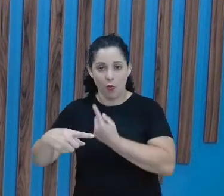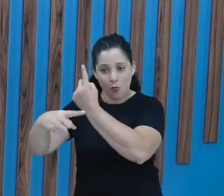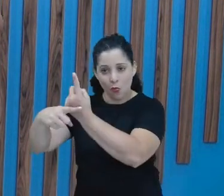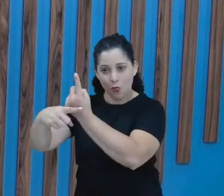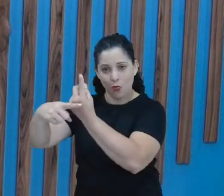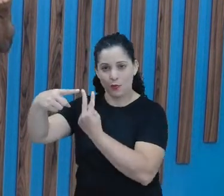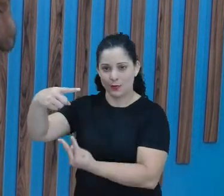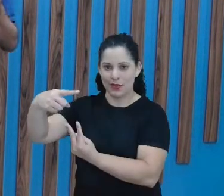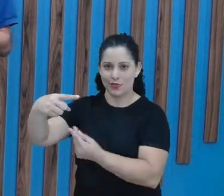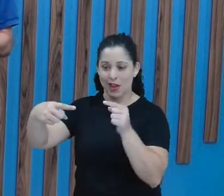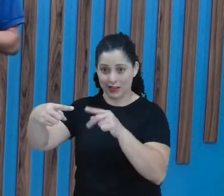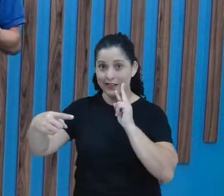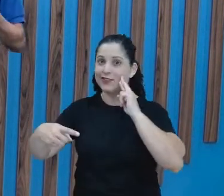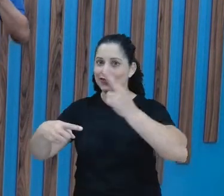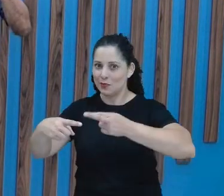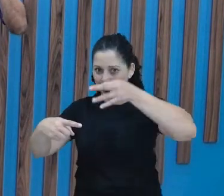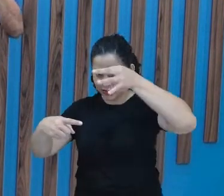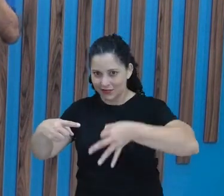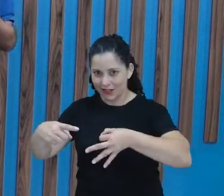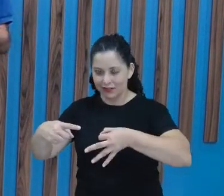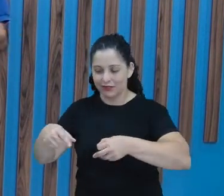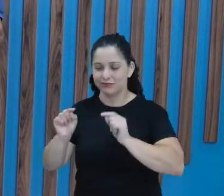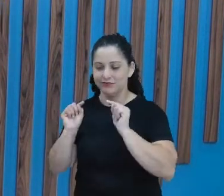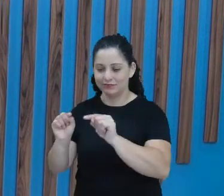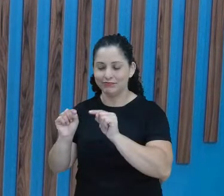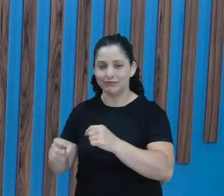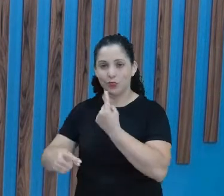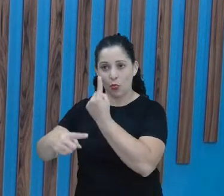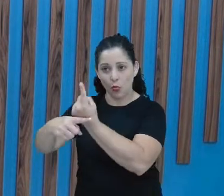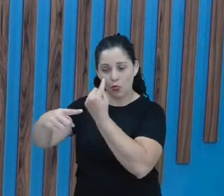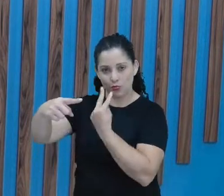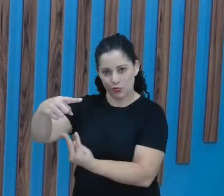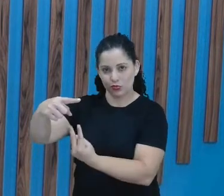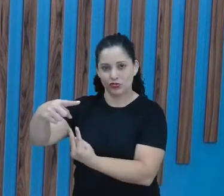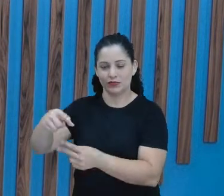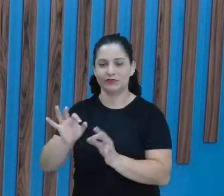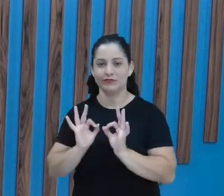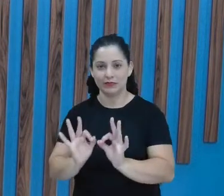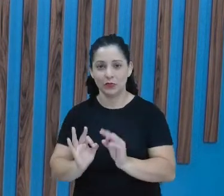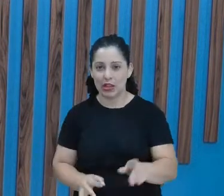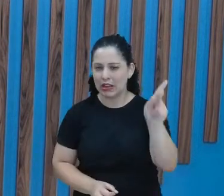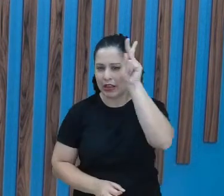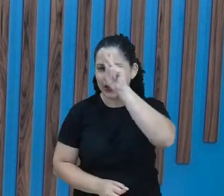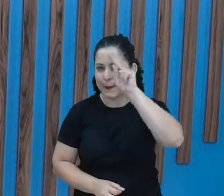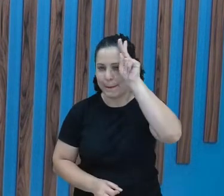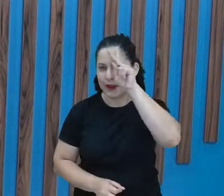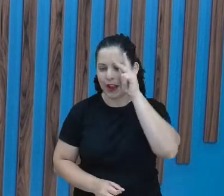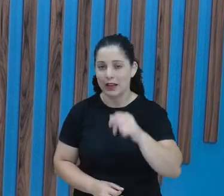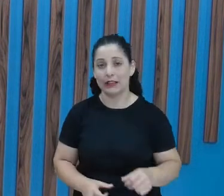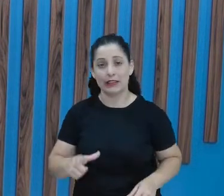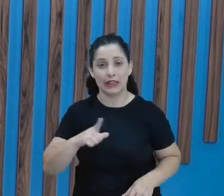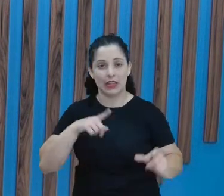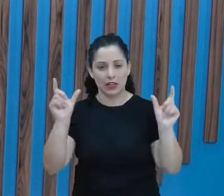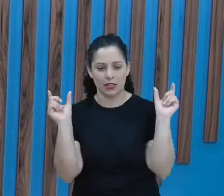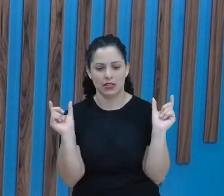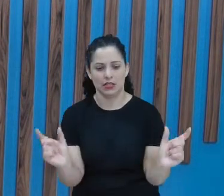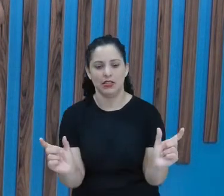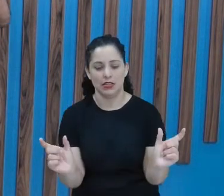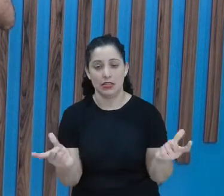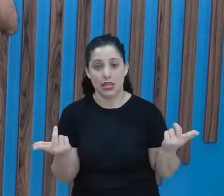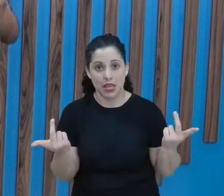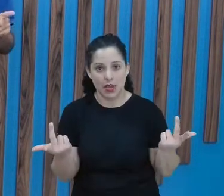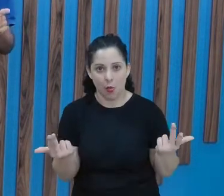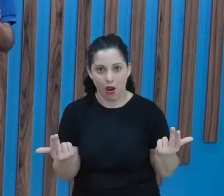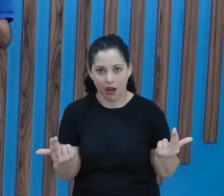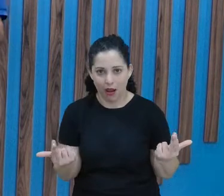é o gabarito dessa questão. 3 quartos menos 1 quarto. Então, lembre-se, denominadores iguais, tanto